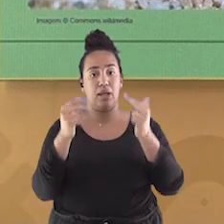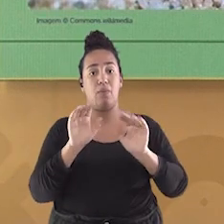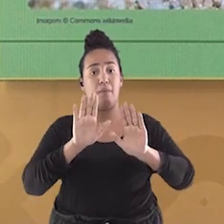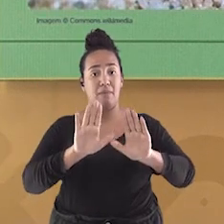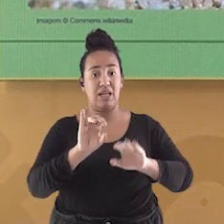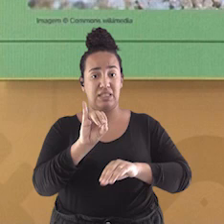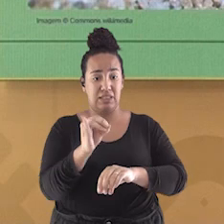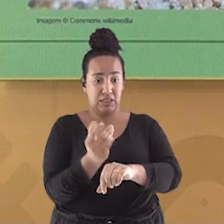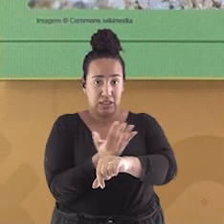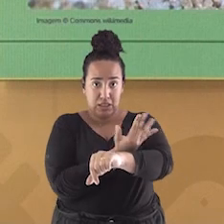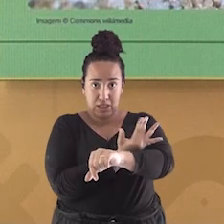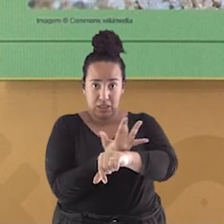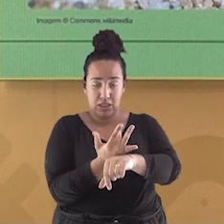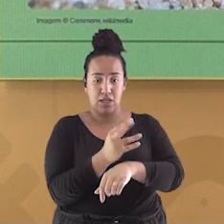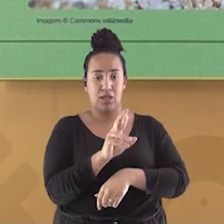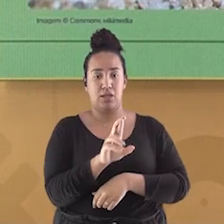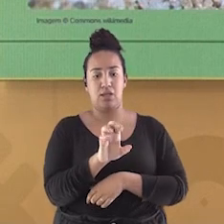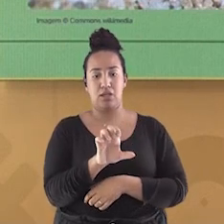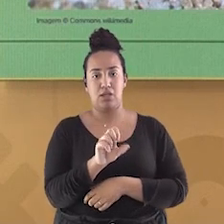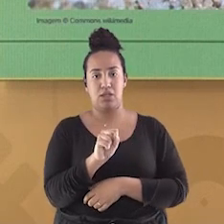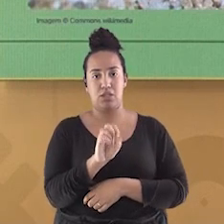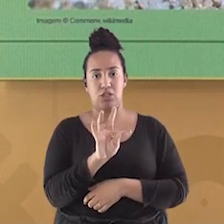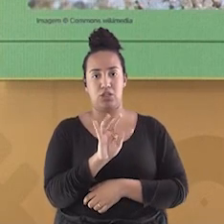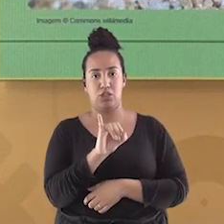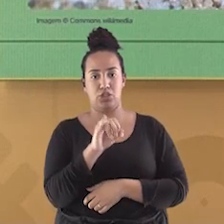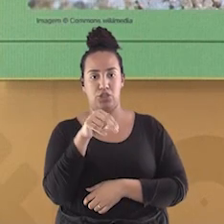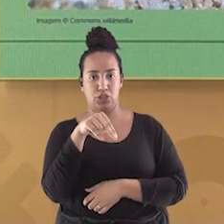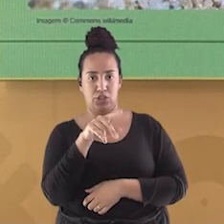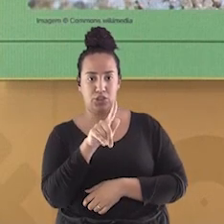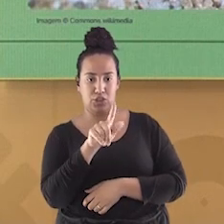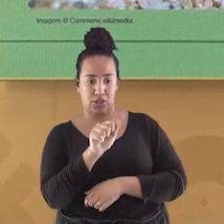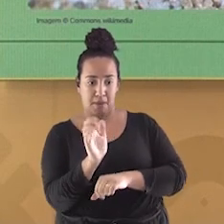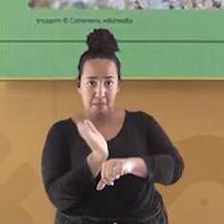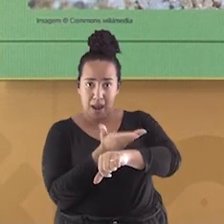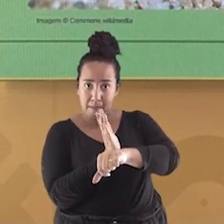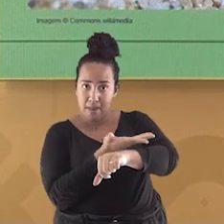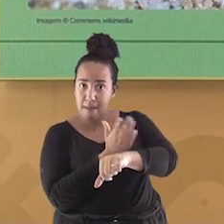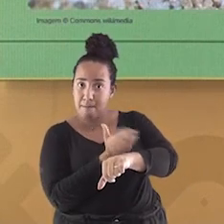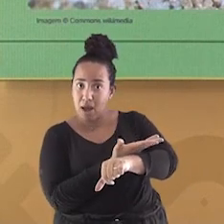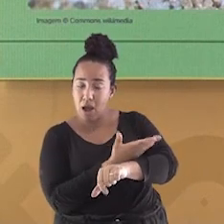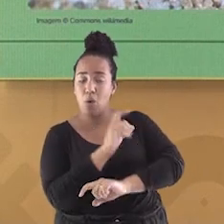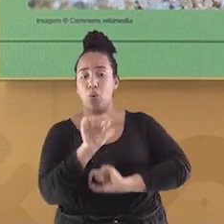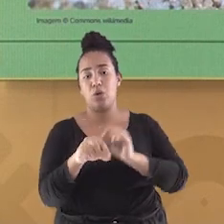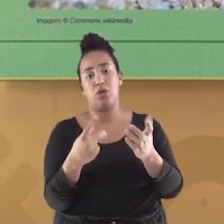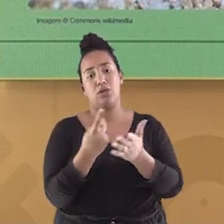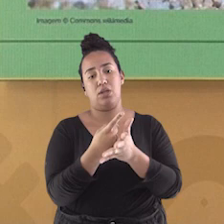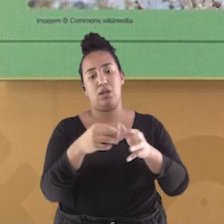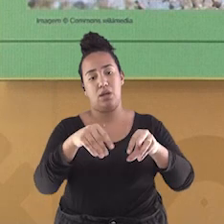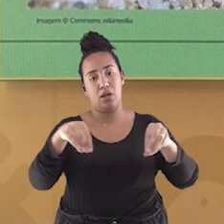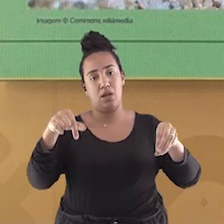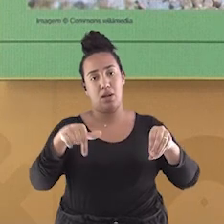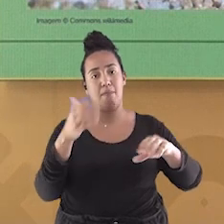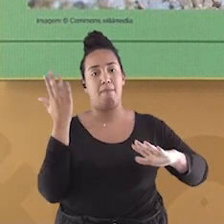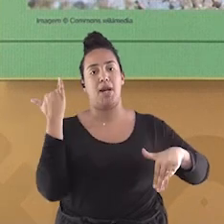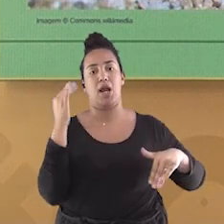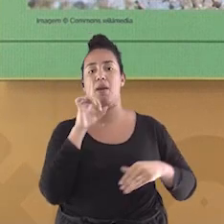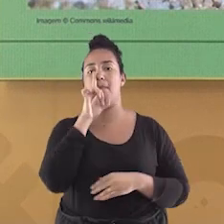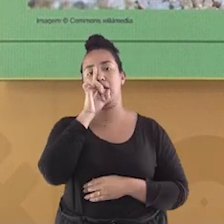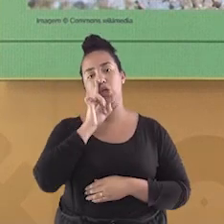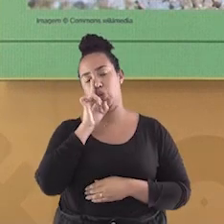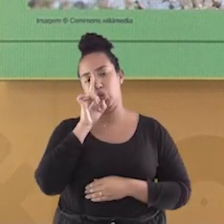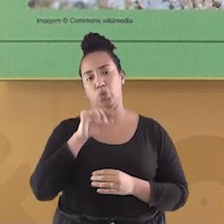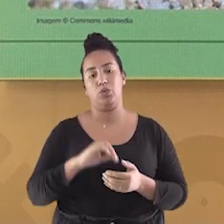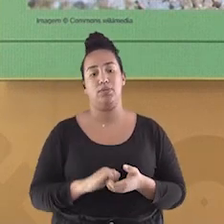da restinga, que é uma vegetação nativa, desprotege muito a área de praia. E